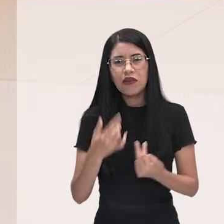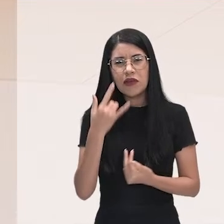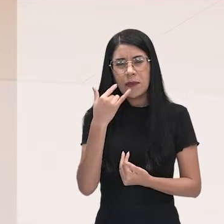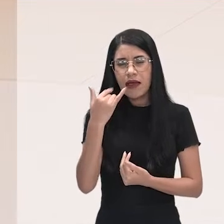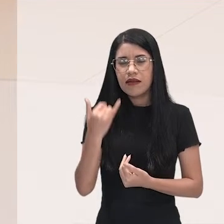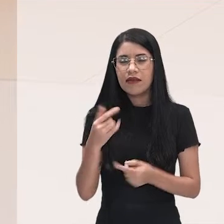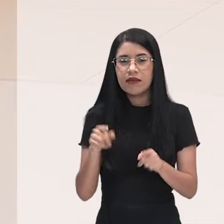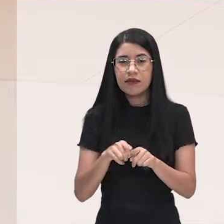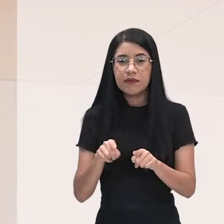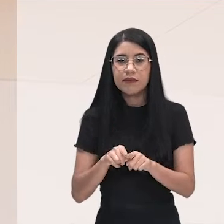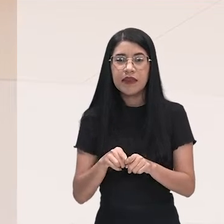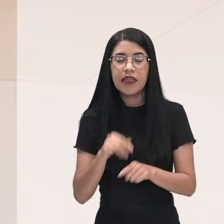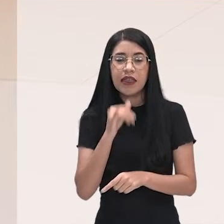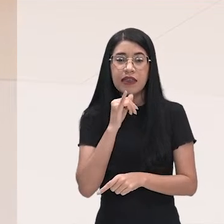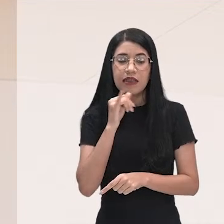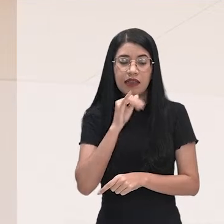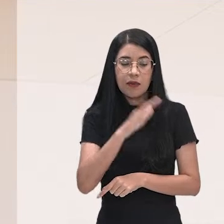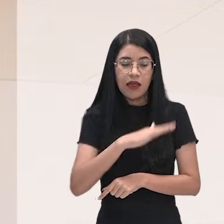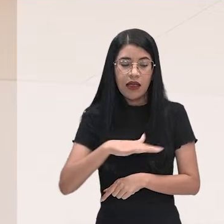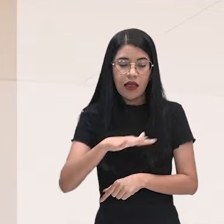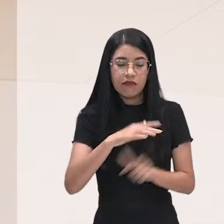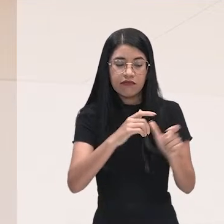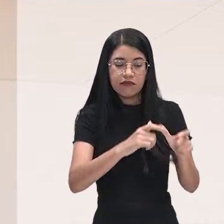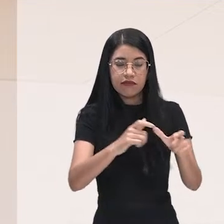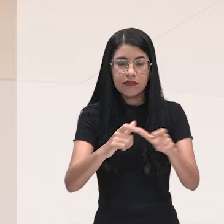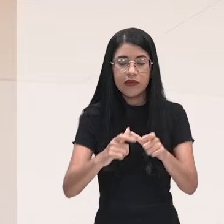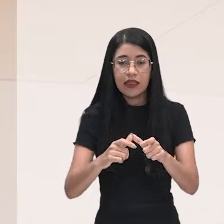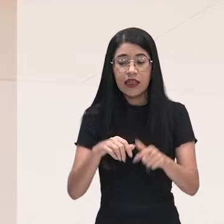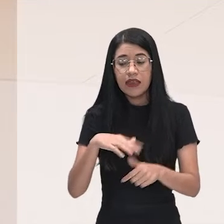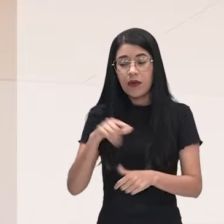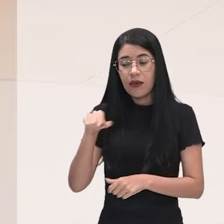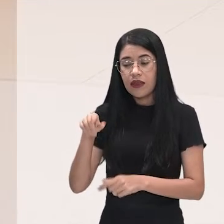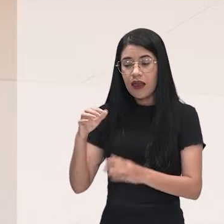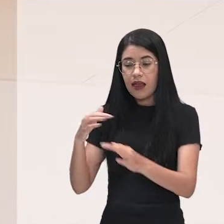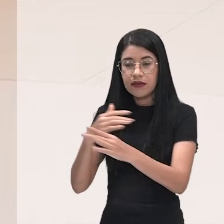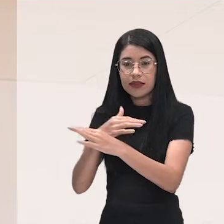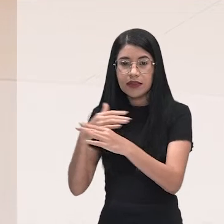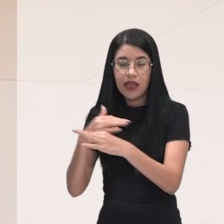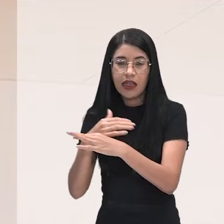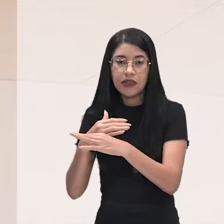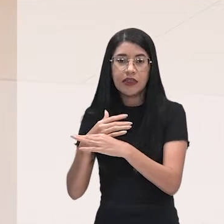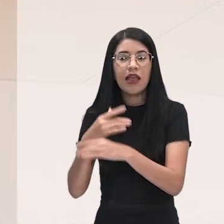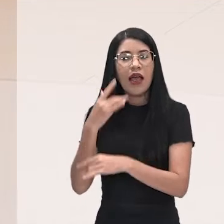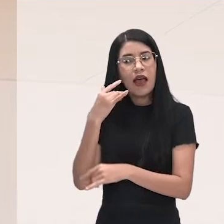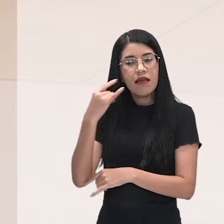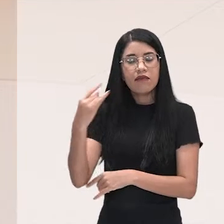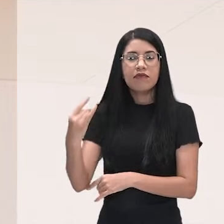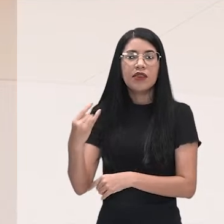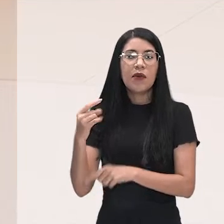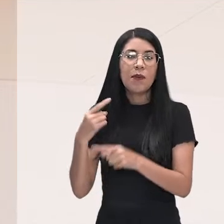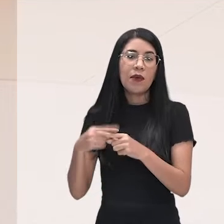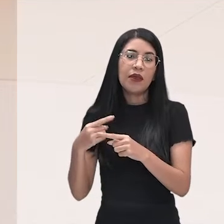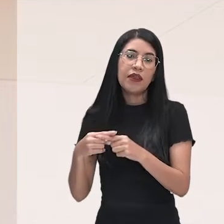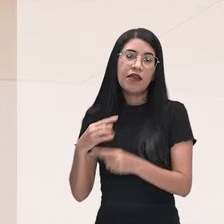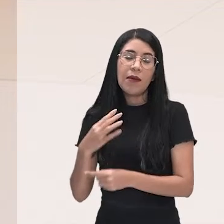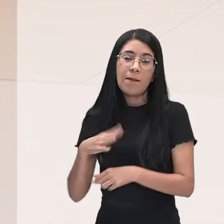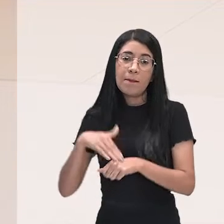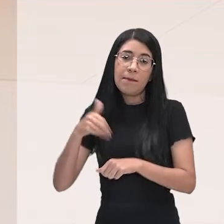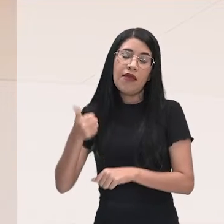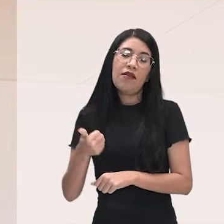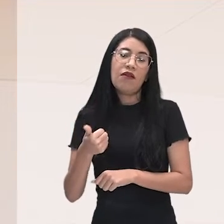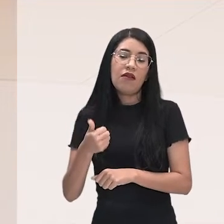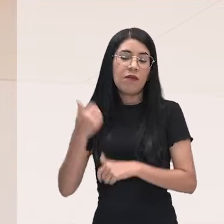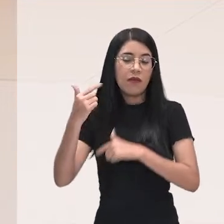máquinas e tecnologias dentro do espaço rural. E isso, obviamente, vai levar a uma mudança significativa